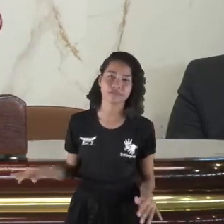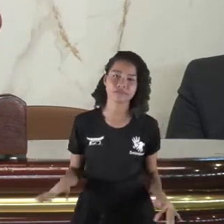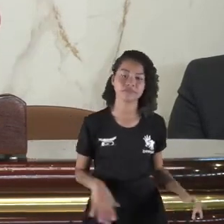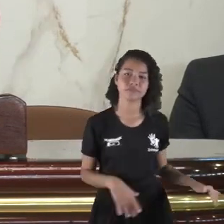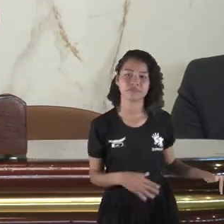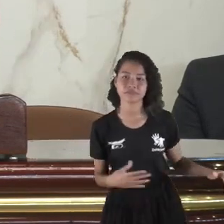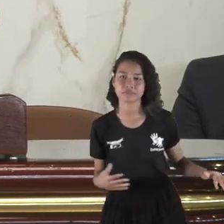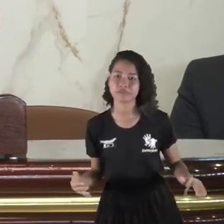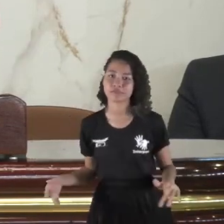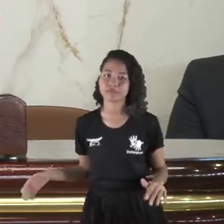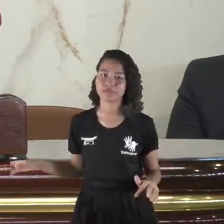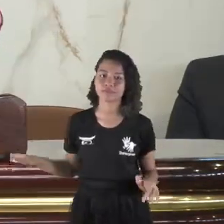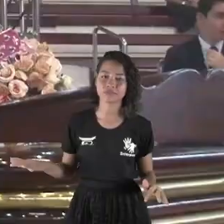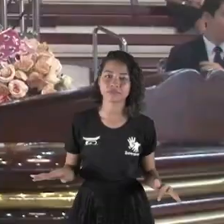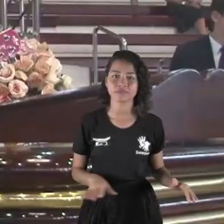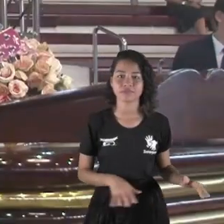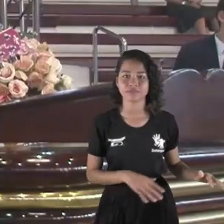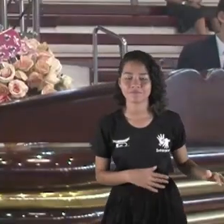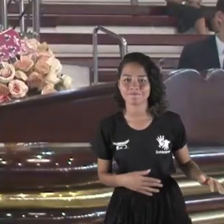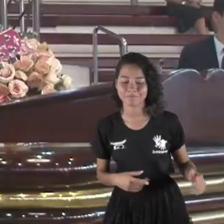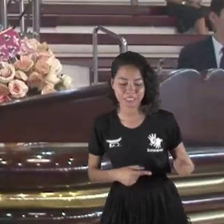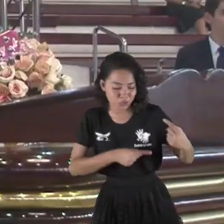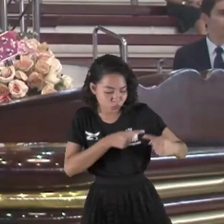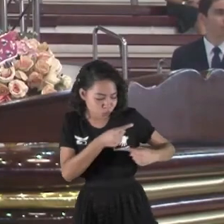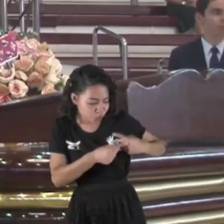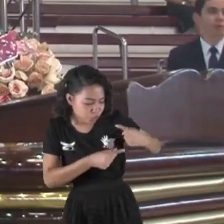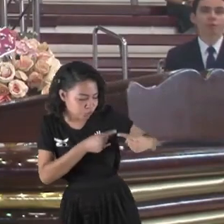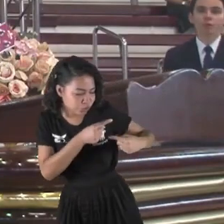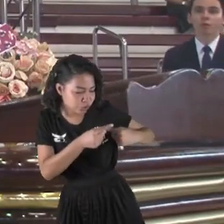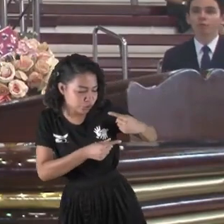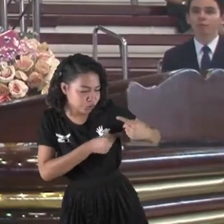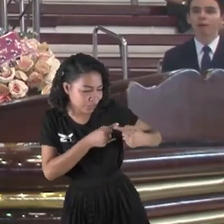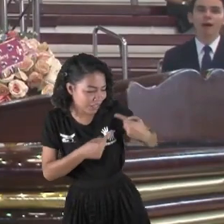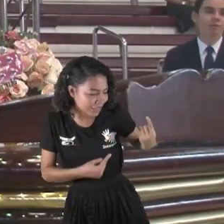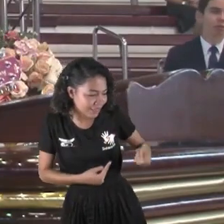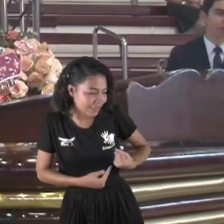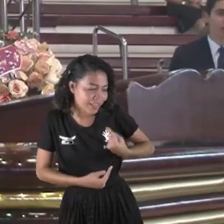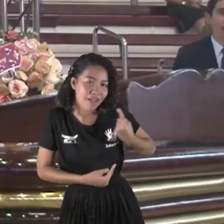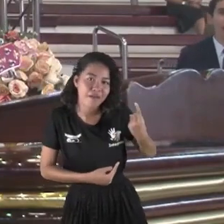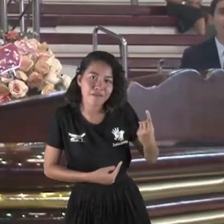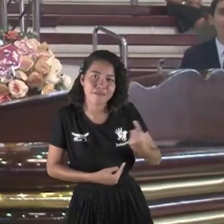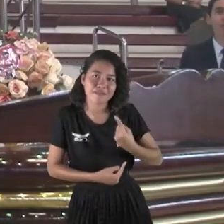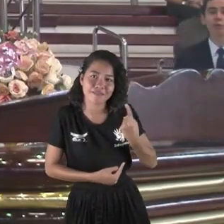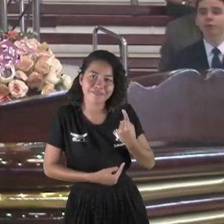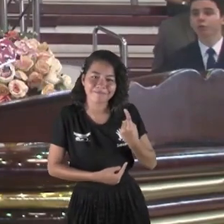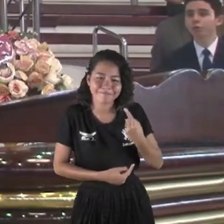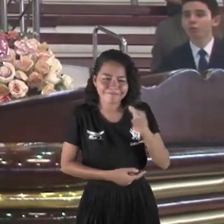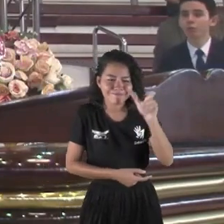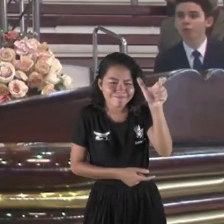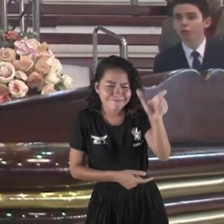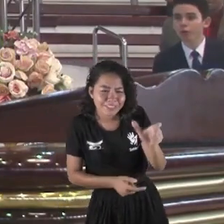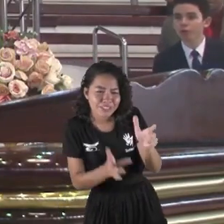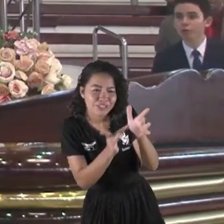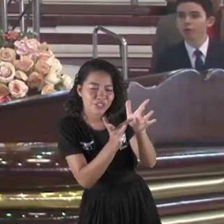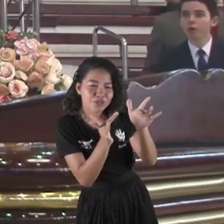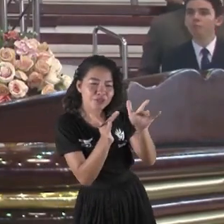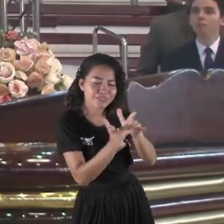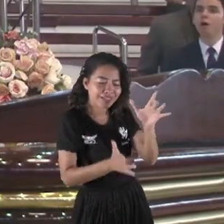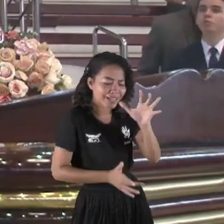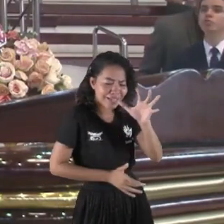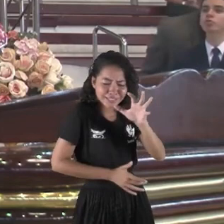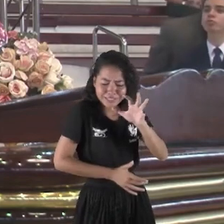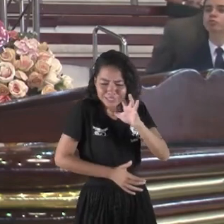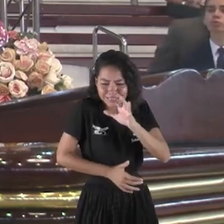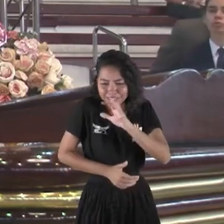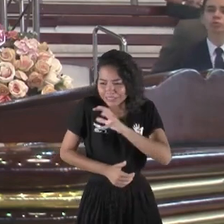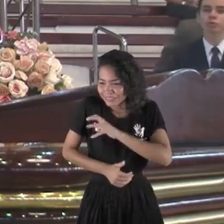O descendente de Davi, o homem mais notável, ele ama